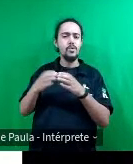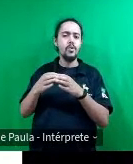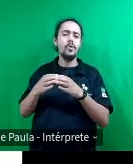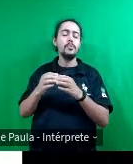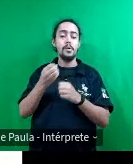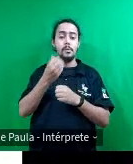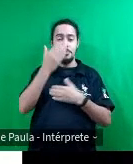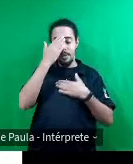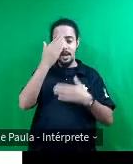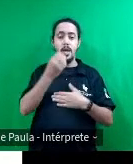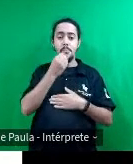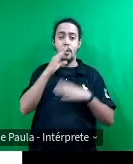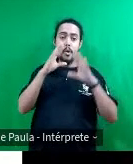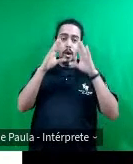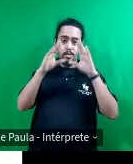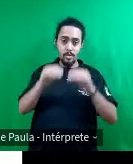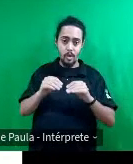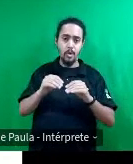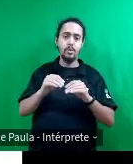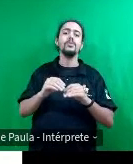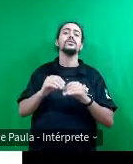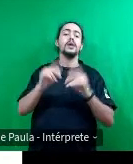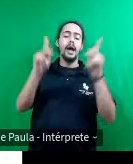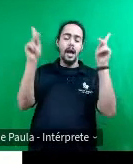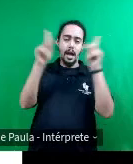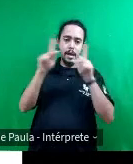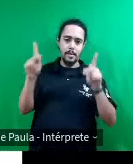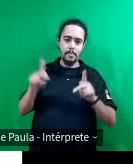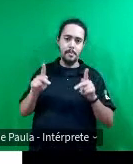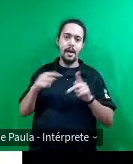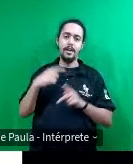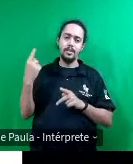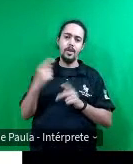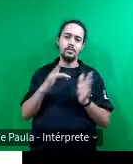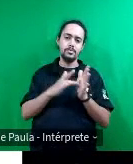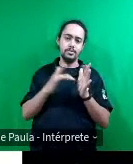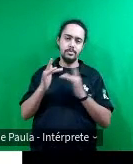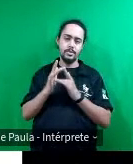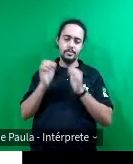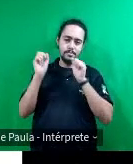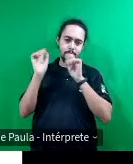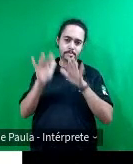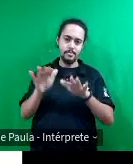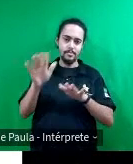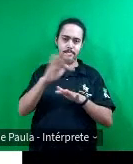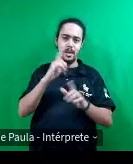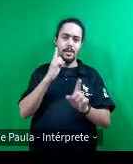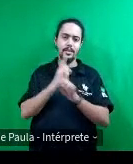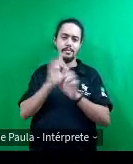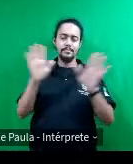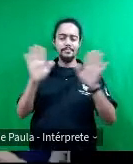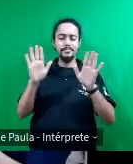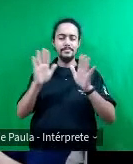a todos. Fiquem com a paz gloriosa do nosso Senhor e Salvador Jesus. Até a próxima, pessoal.